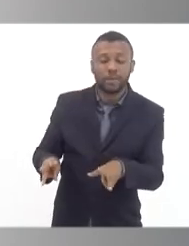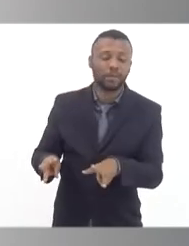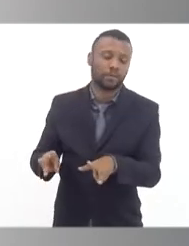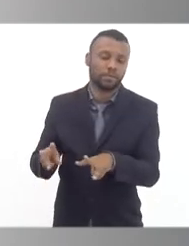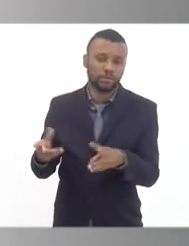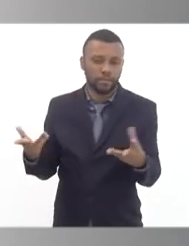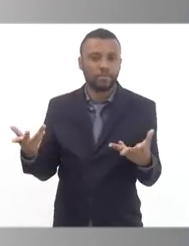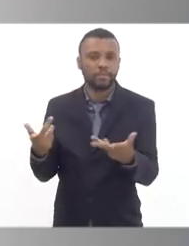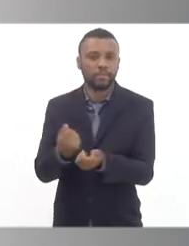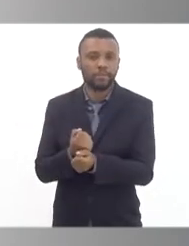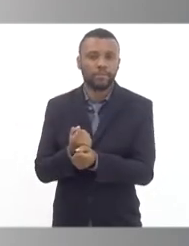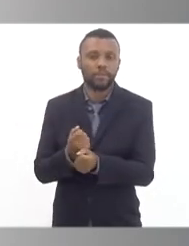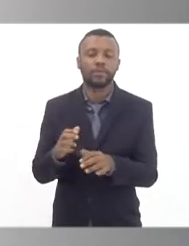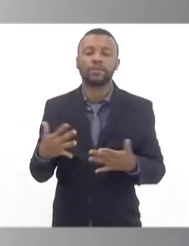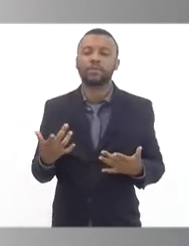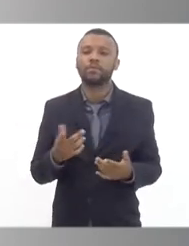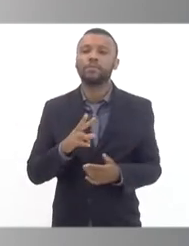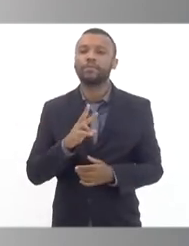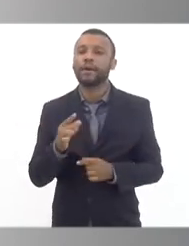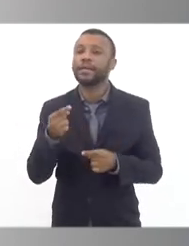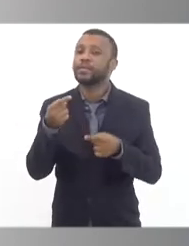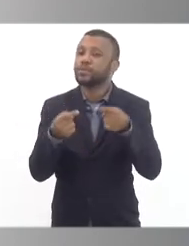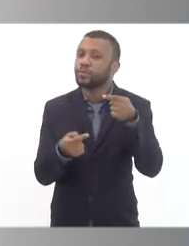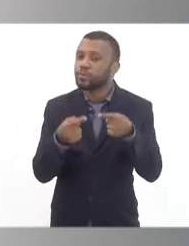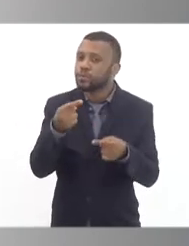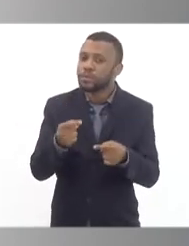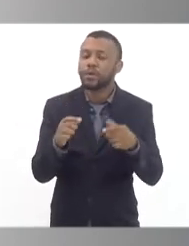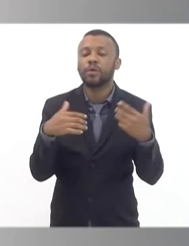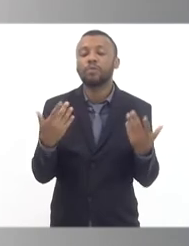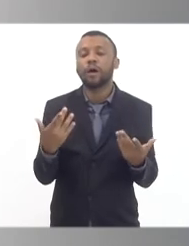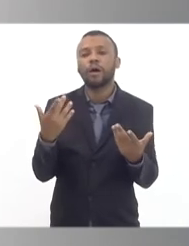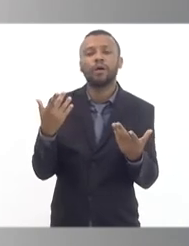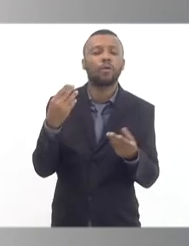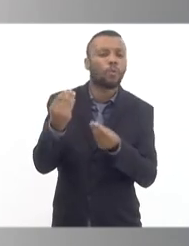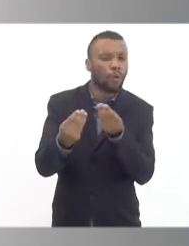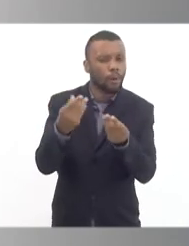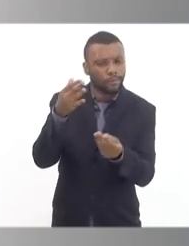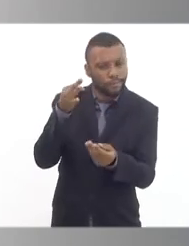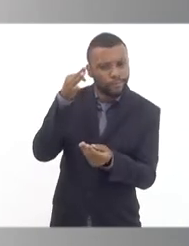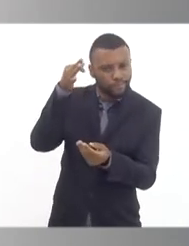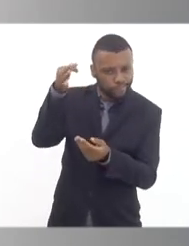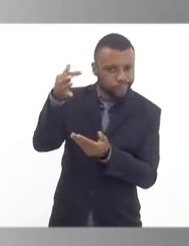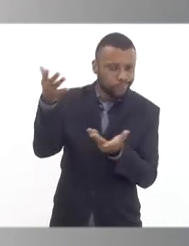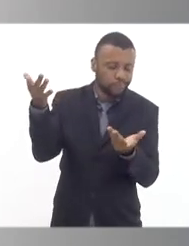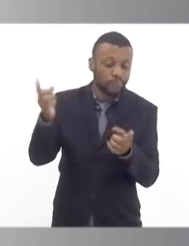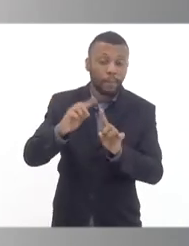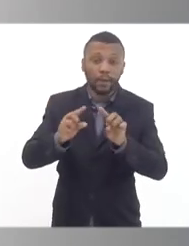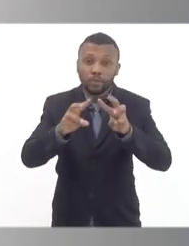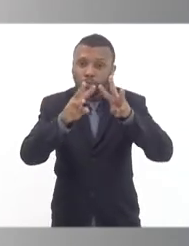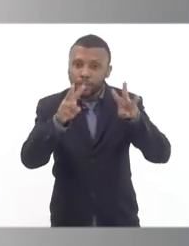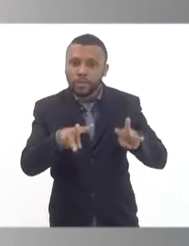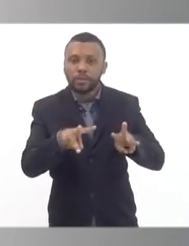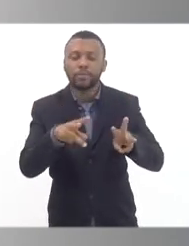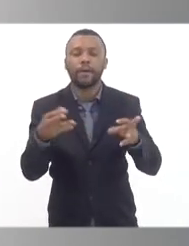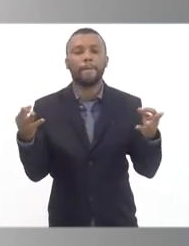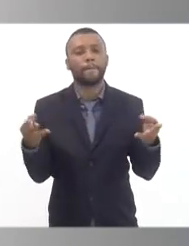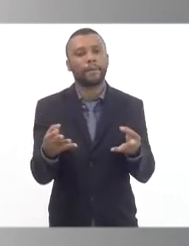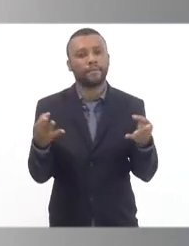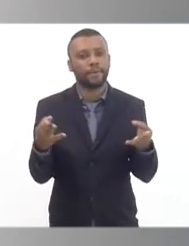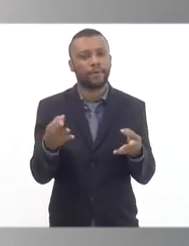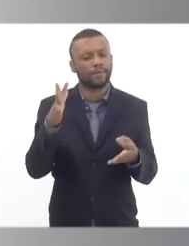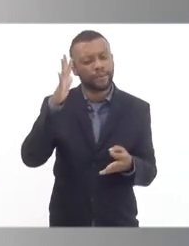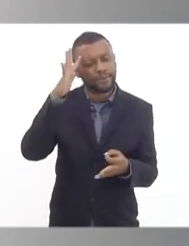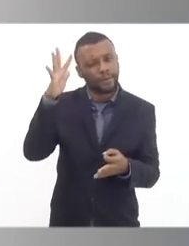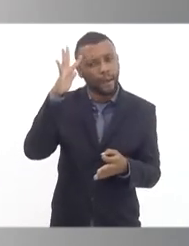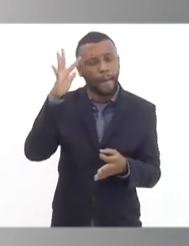vamos discutir qual vai ser o cenário, qual tipo de... Mas um museu ali acho que é perfeito em memória daqueles que tanto sofreram